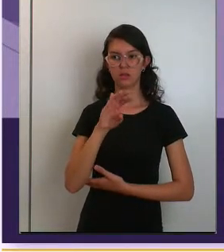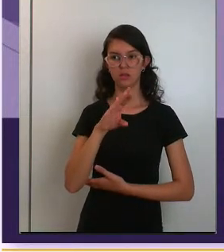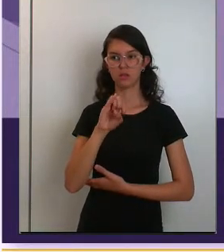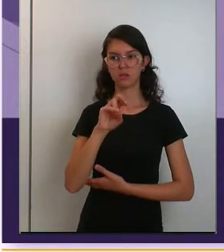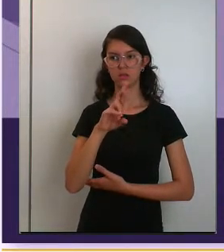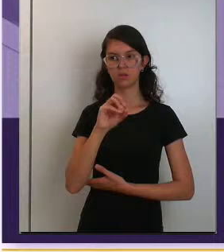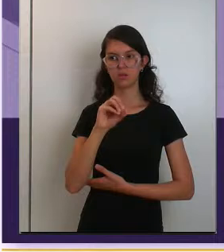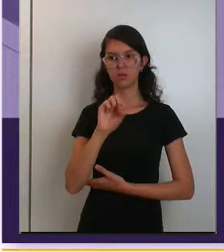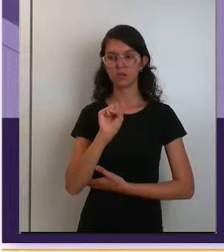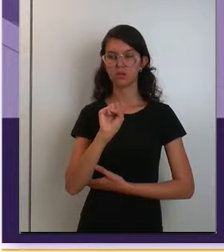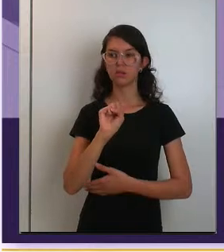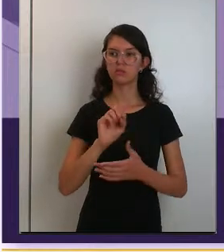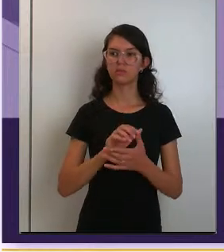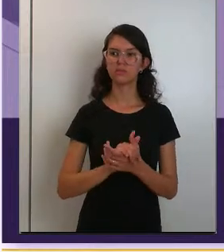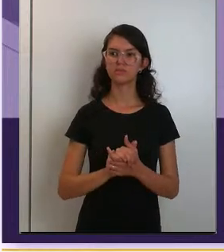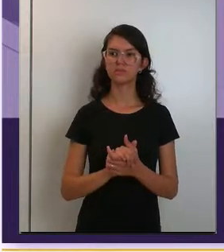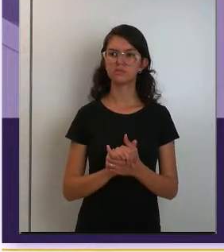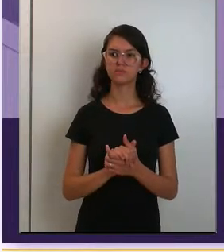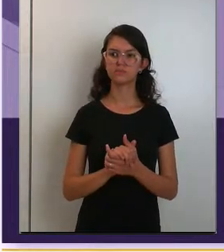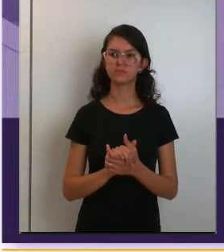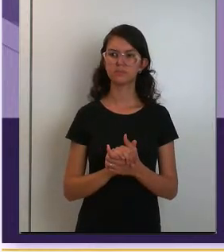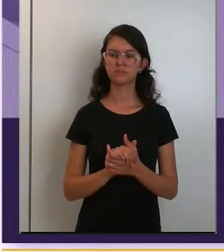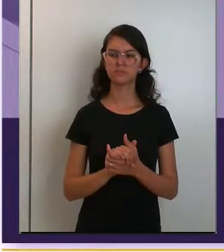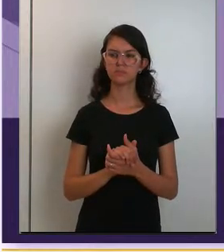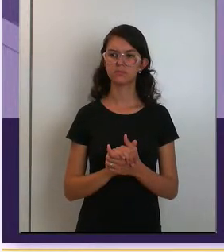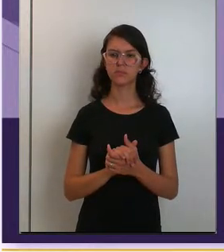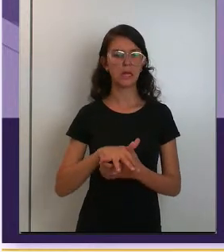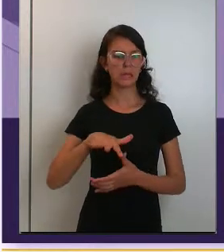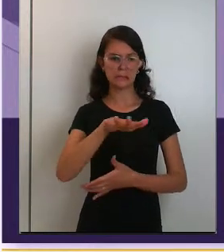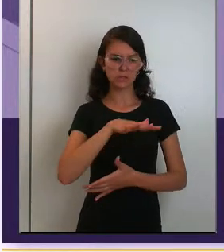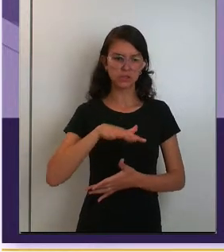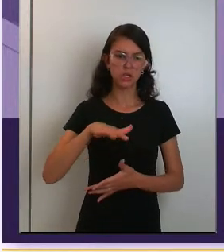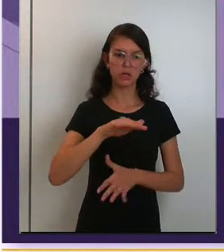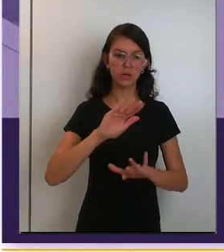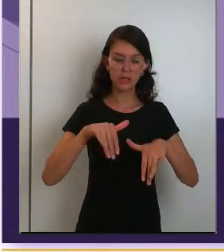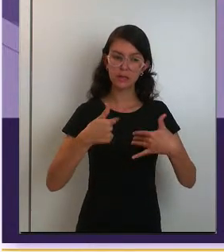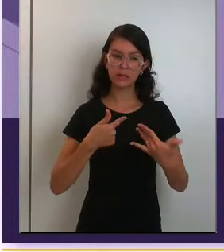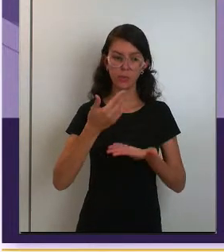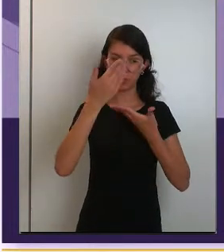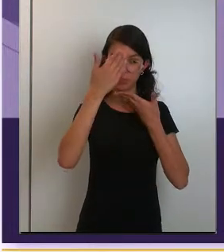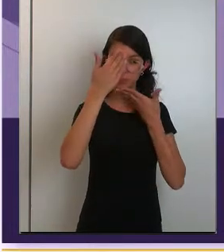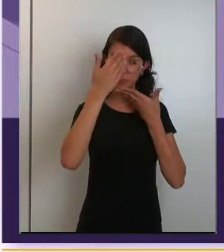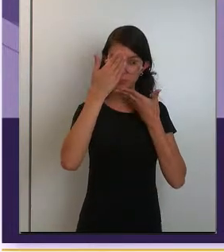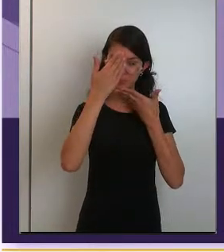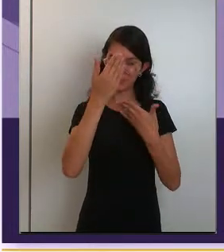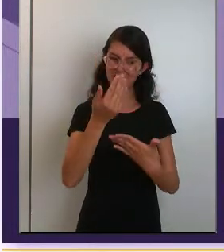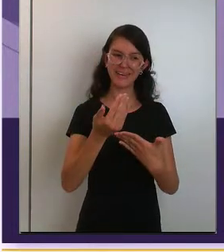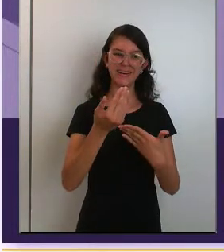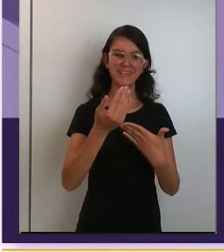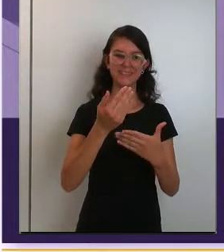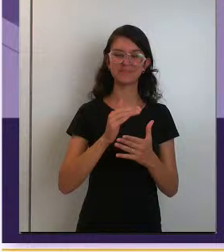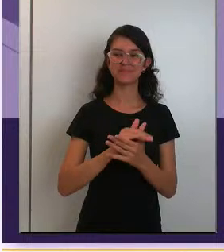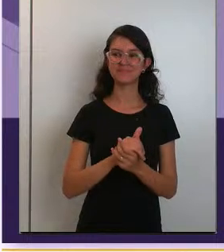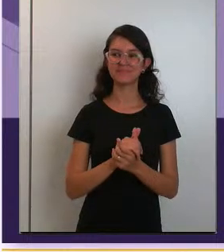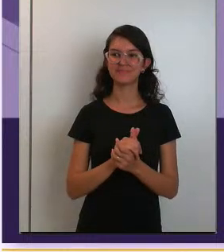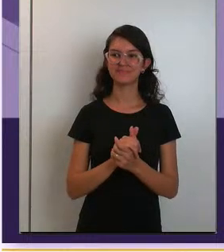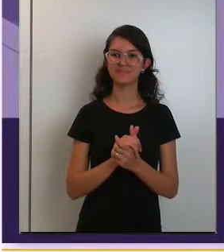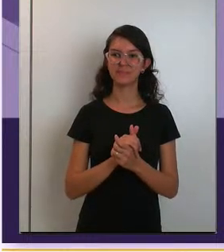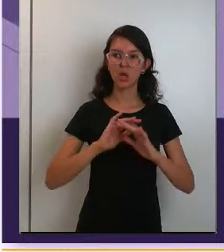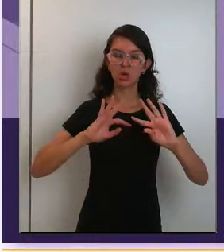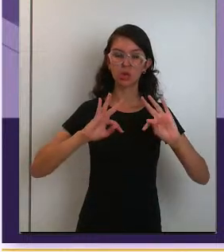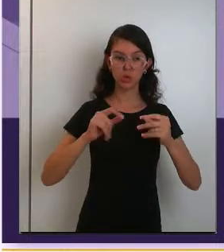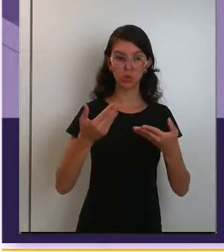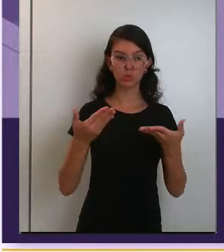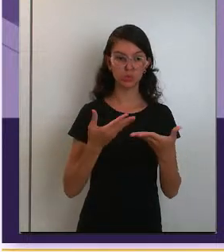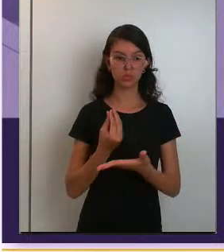as empregadas, dentro de uma maneira geral. Então, eu agradeço imensamente a todos que